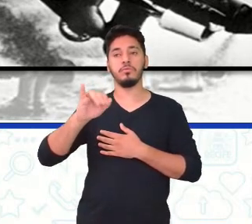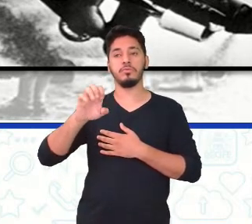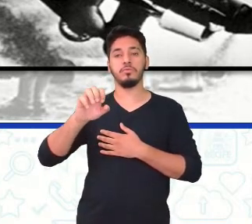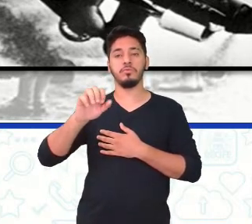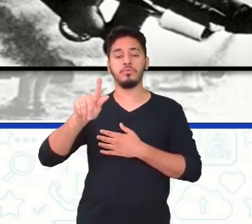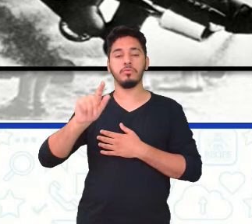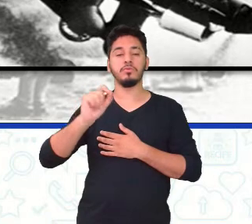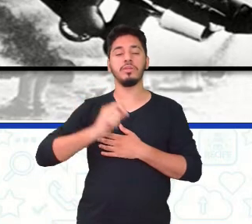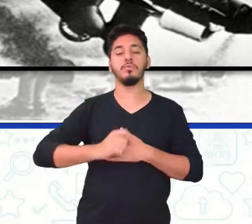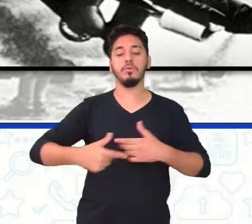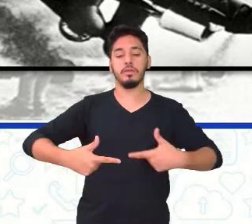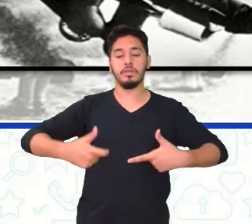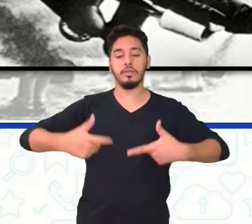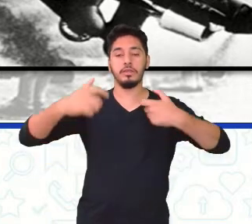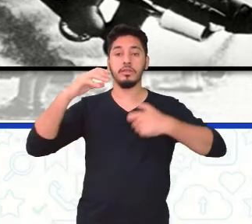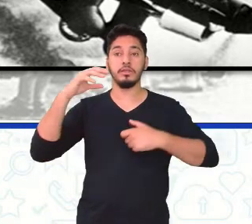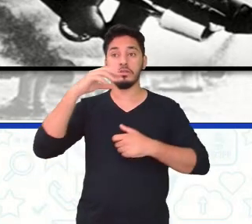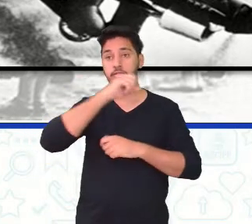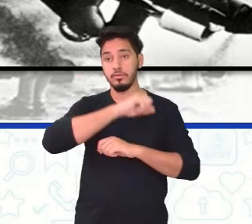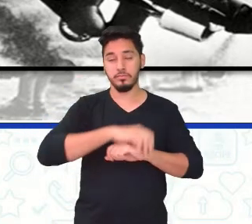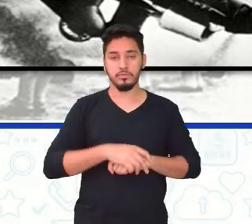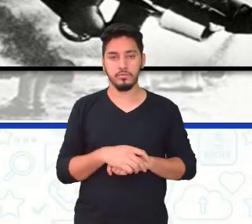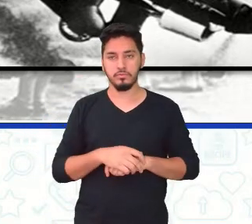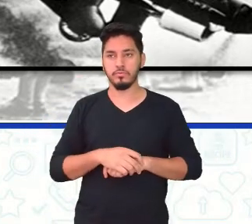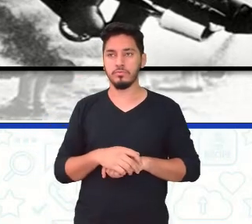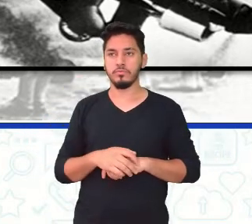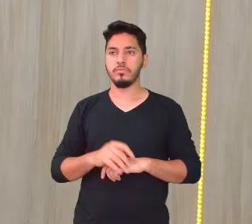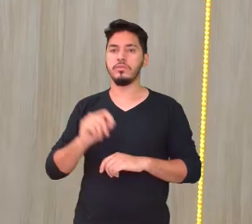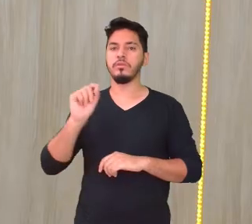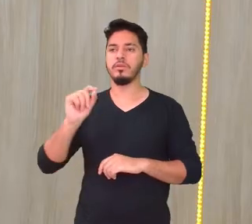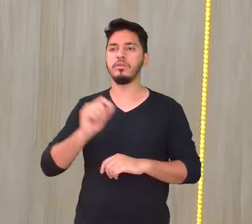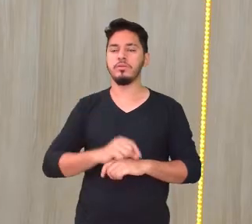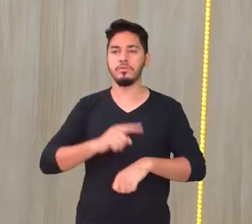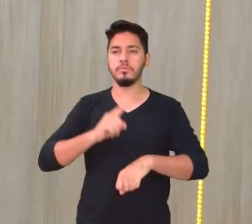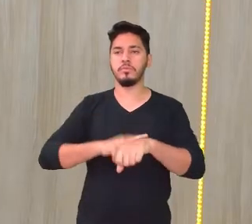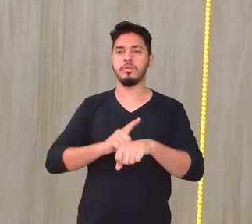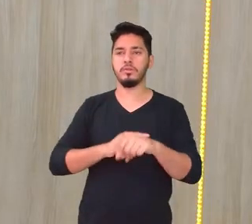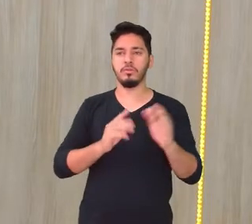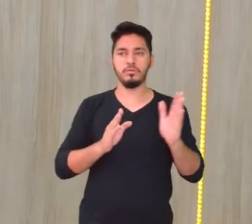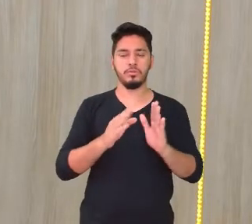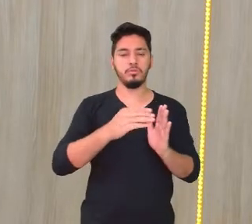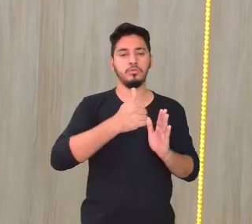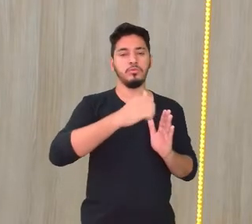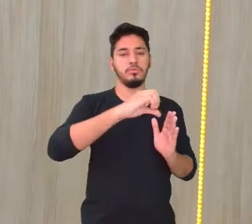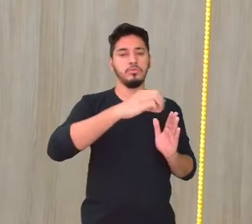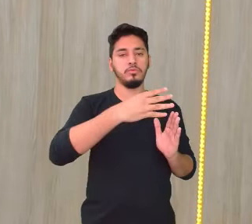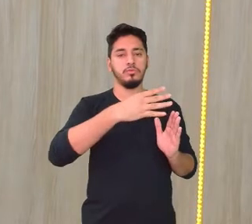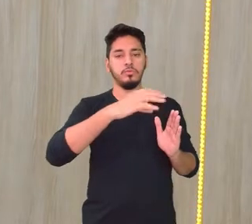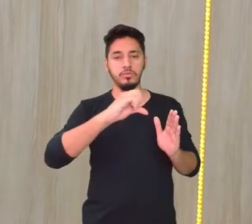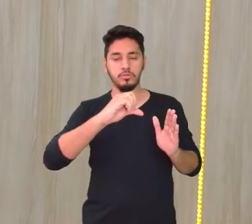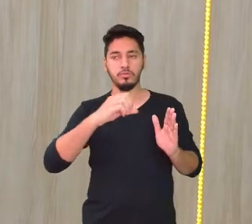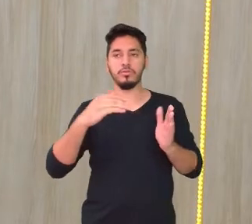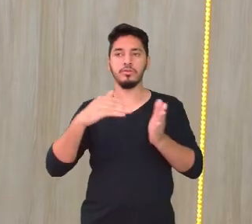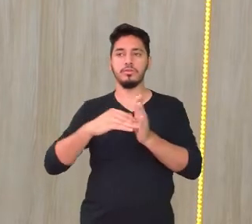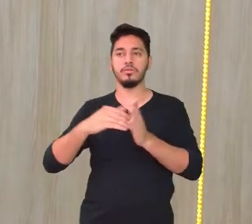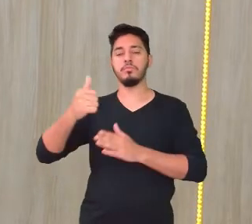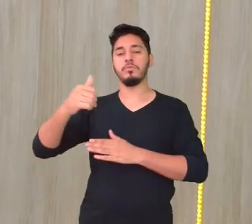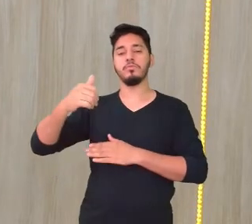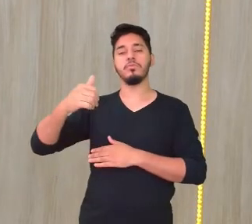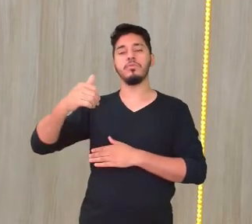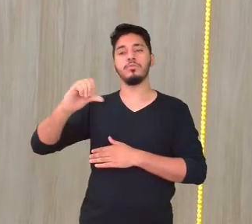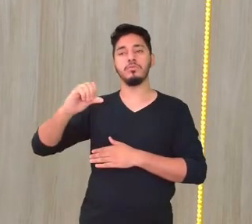Relâmpago. E esse período de 1939 a 1941, ele vai